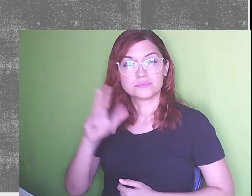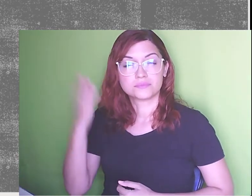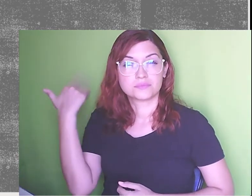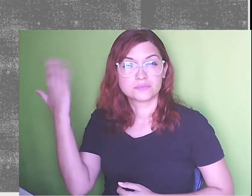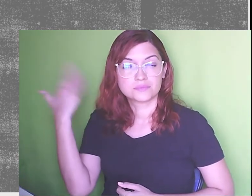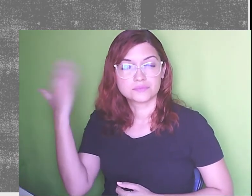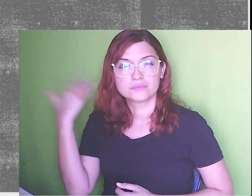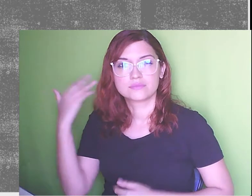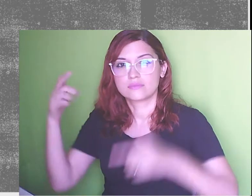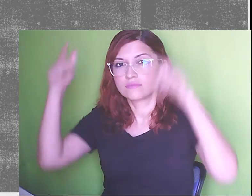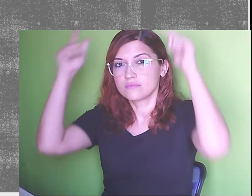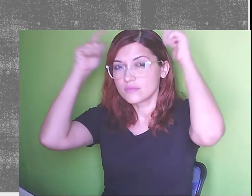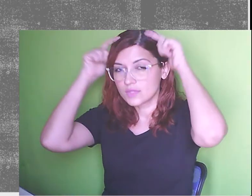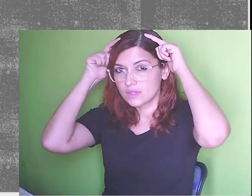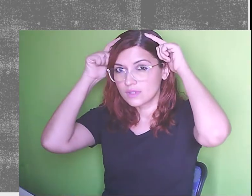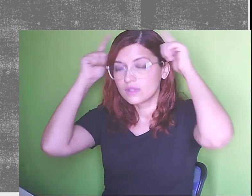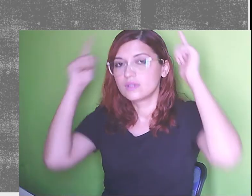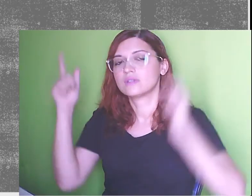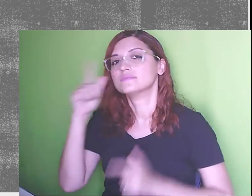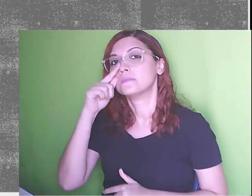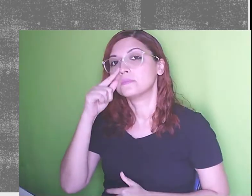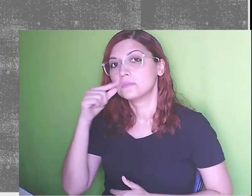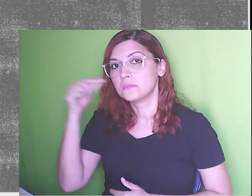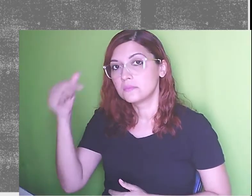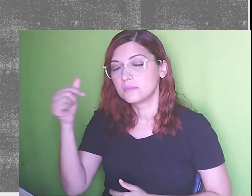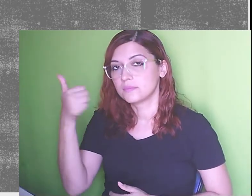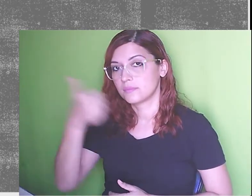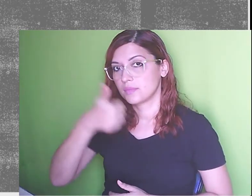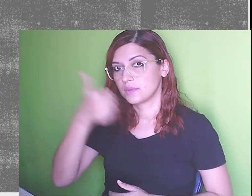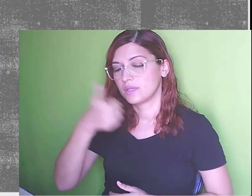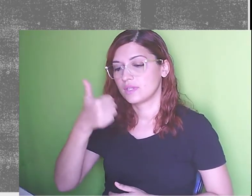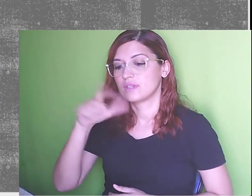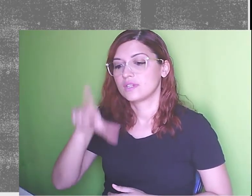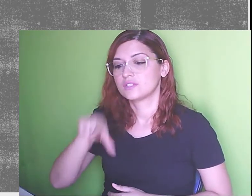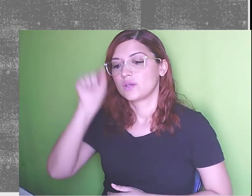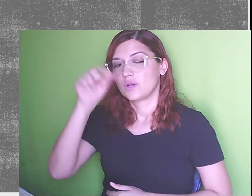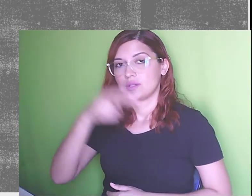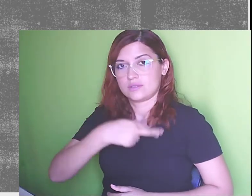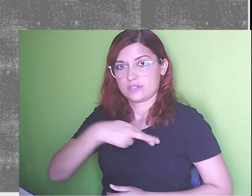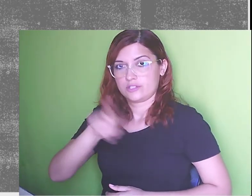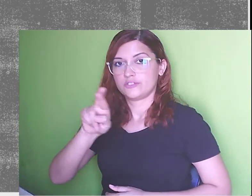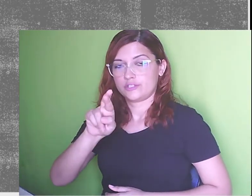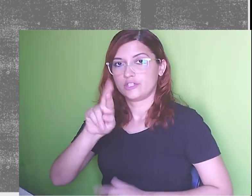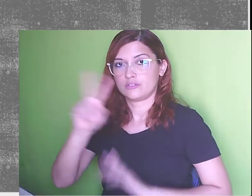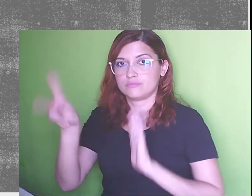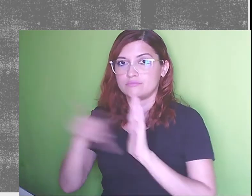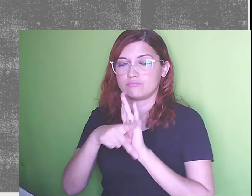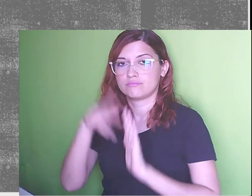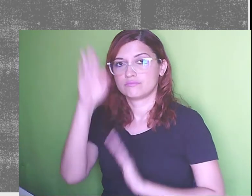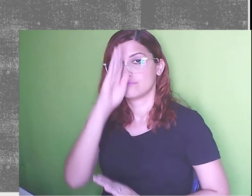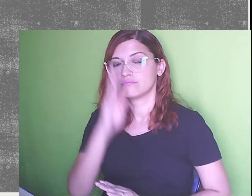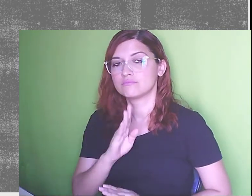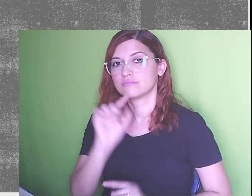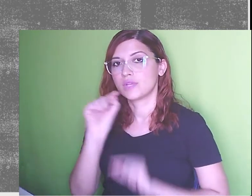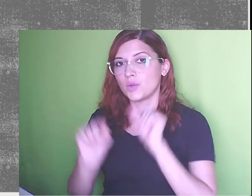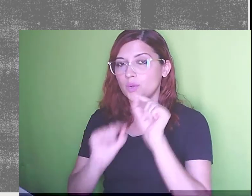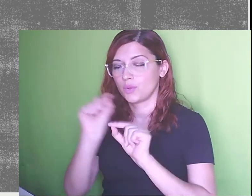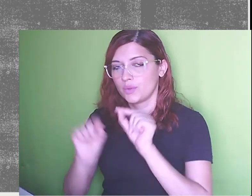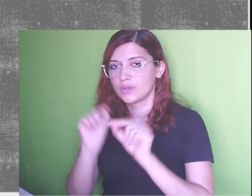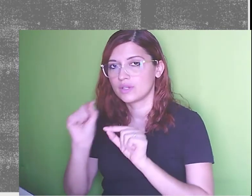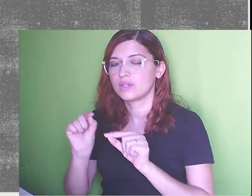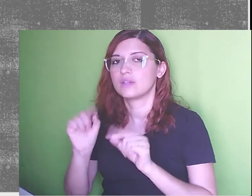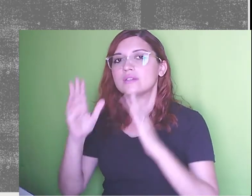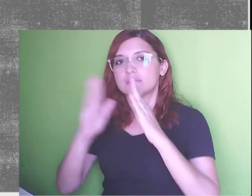religiosa. Vocês lembram? O rei Dom Pedro I, na Constituição, ele determinou que